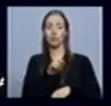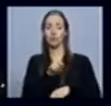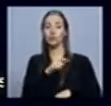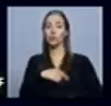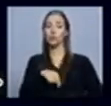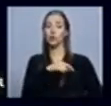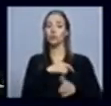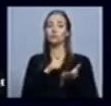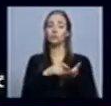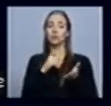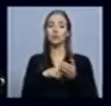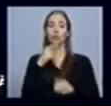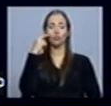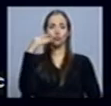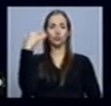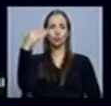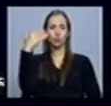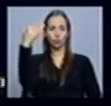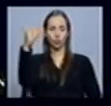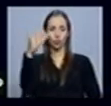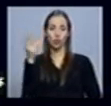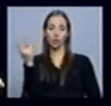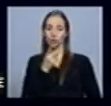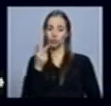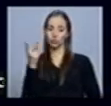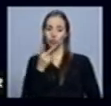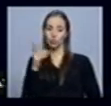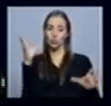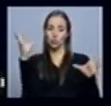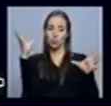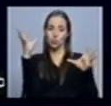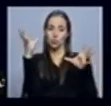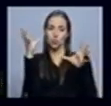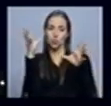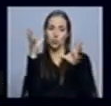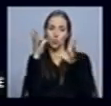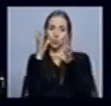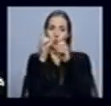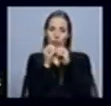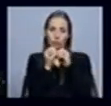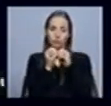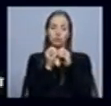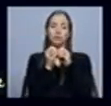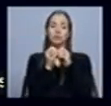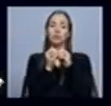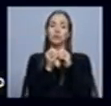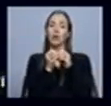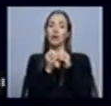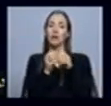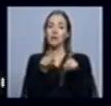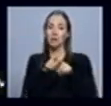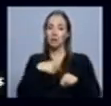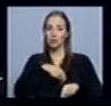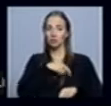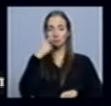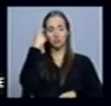que no futuro, quando estas duas galáxias se aproximarem gravitacionalmente, a dinâmica já não vai ser aquela que nós pensávamos. Não vamos